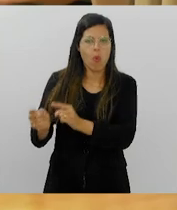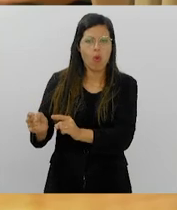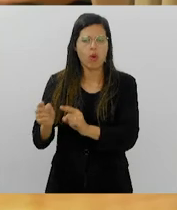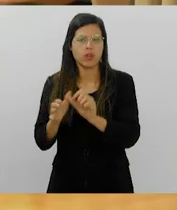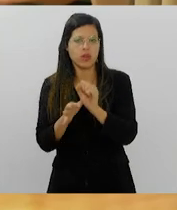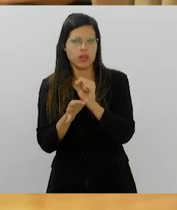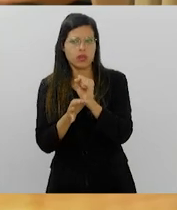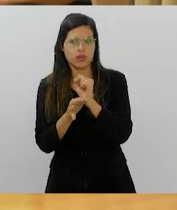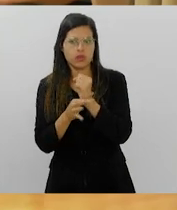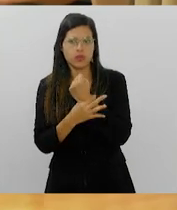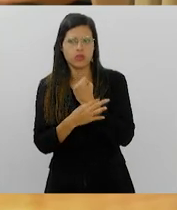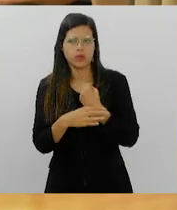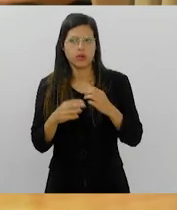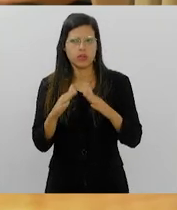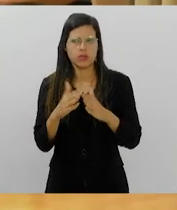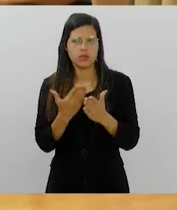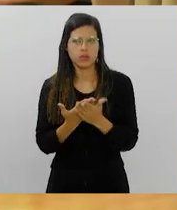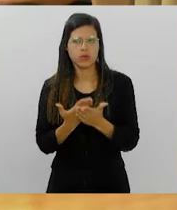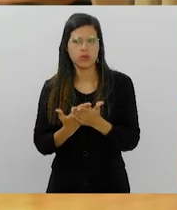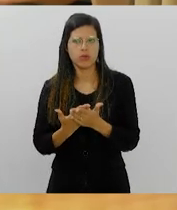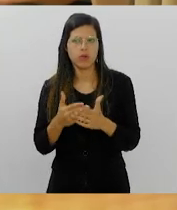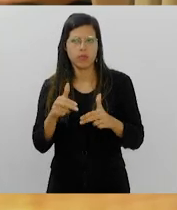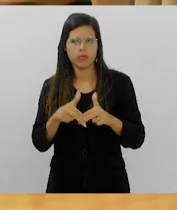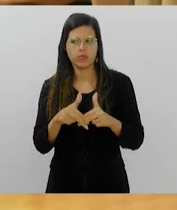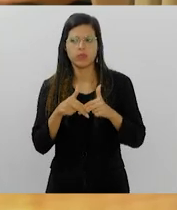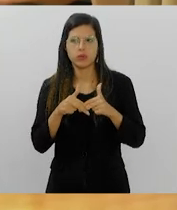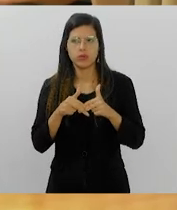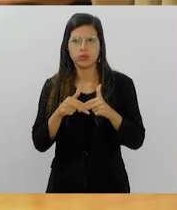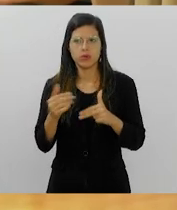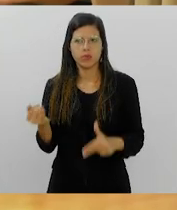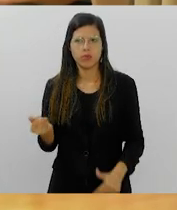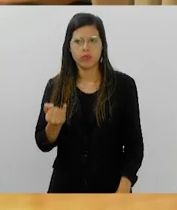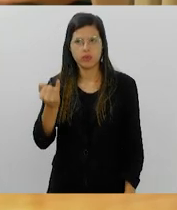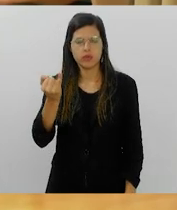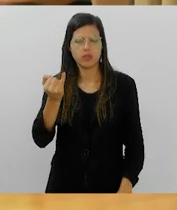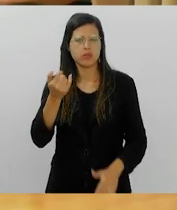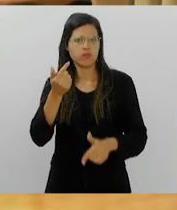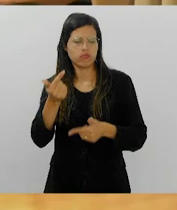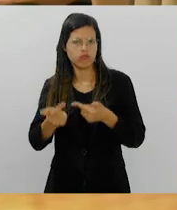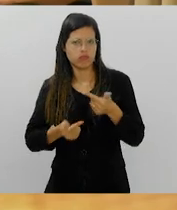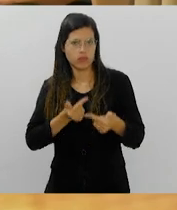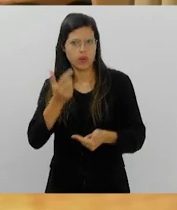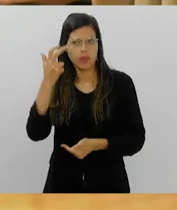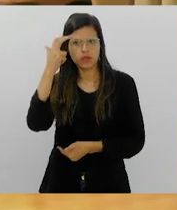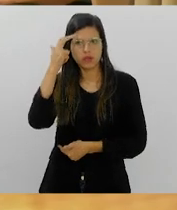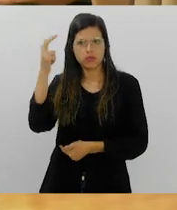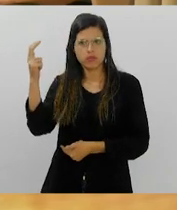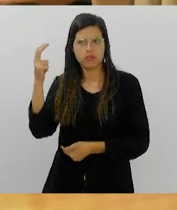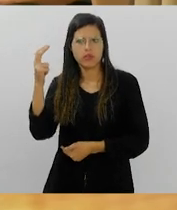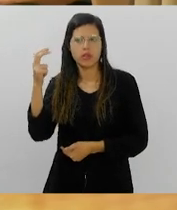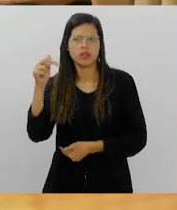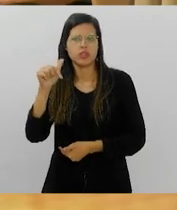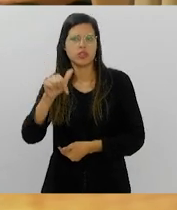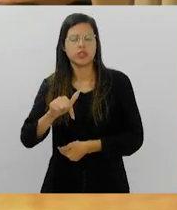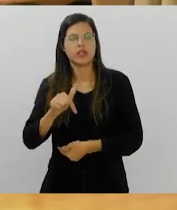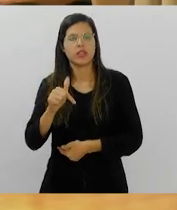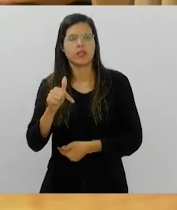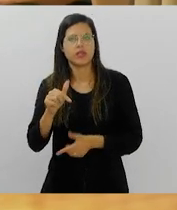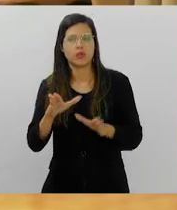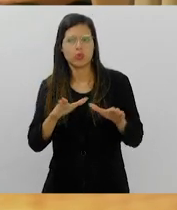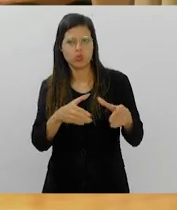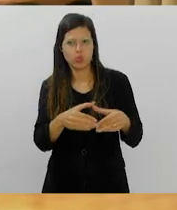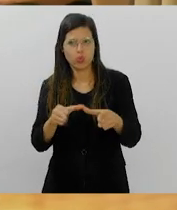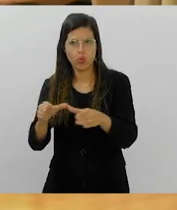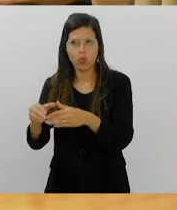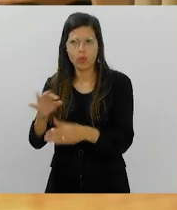isso, fundamental a inteligência, o trabalho de inteligência das forças, como um todo, mas nesse caso,